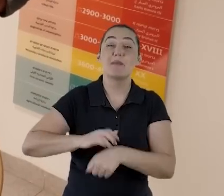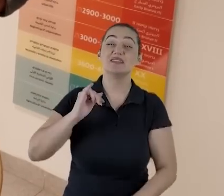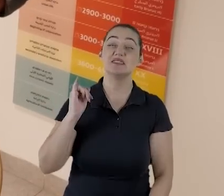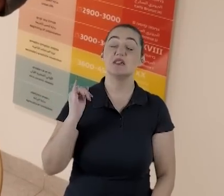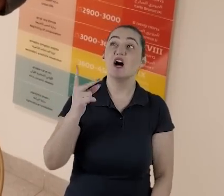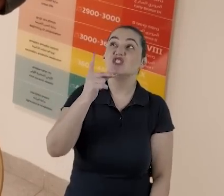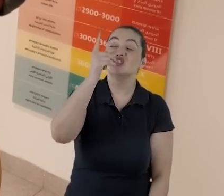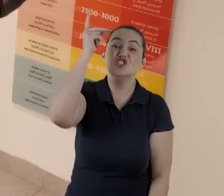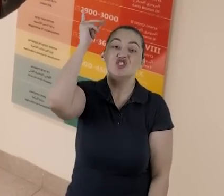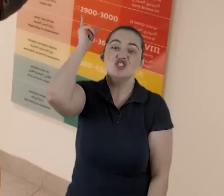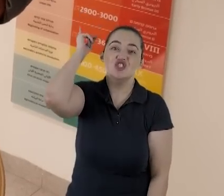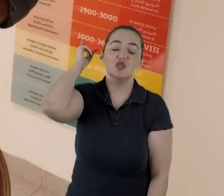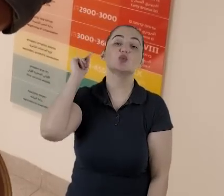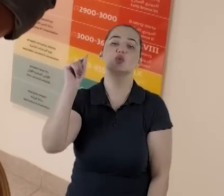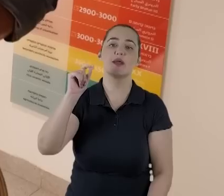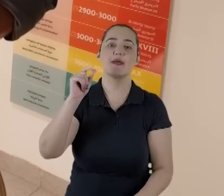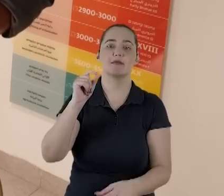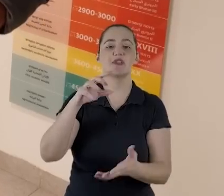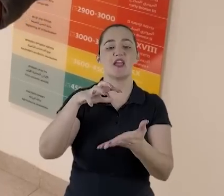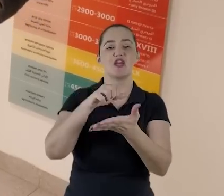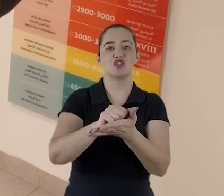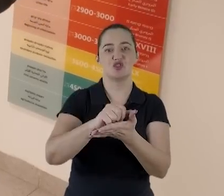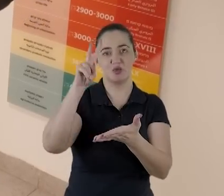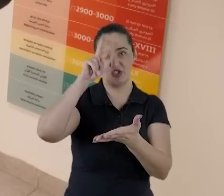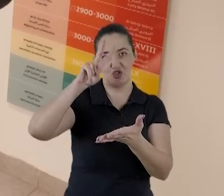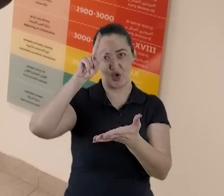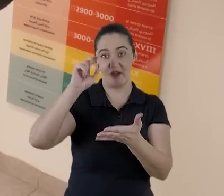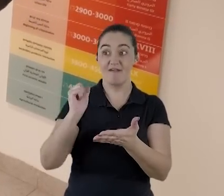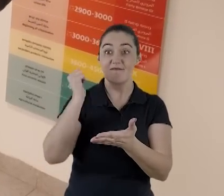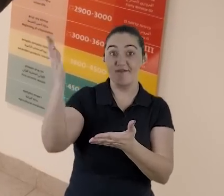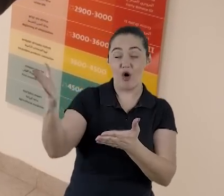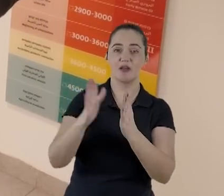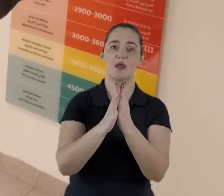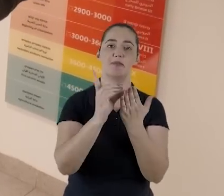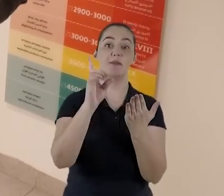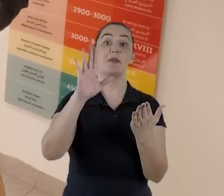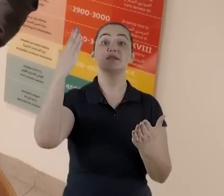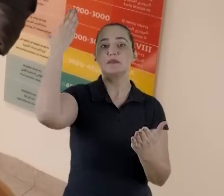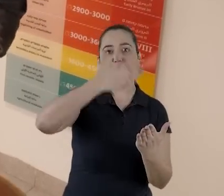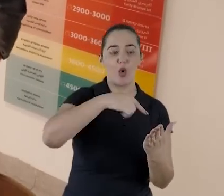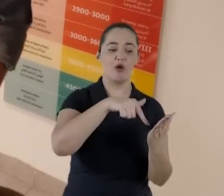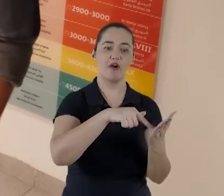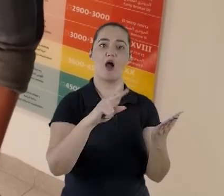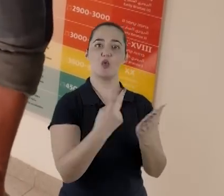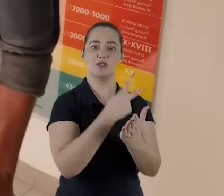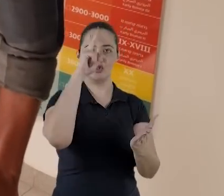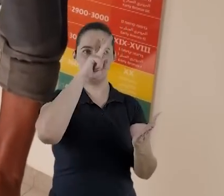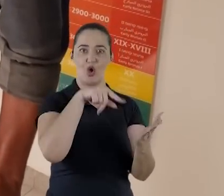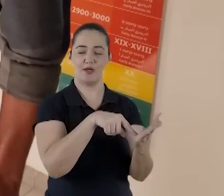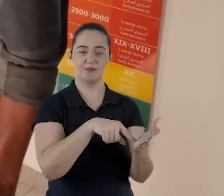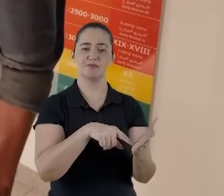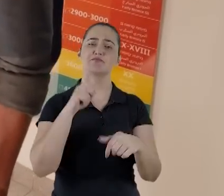antigo registro histórico extra-bíblico que tem relação direta com uma passagem da Bíblia Sagrada. Esta pedra está